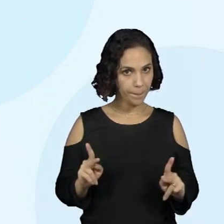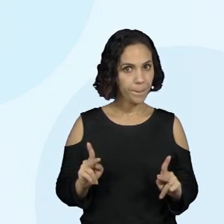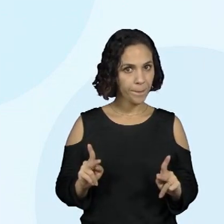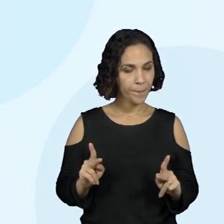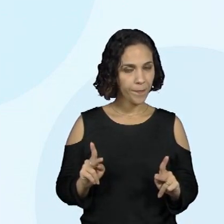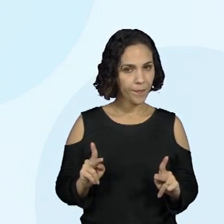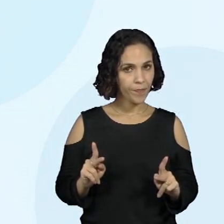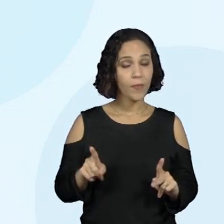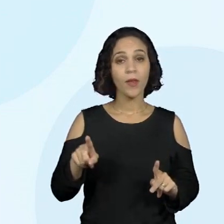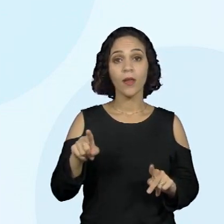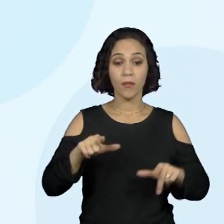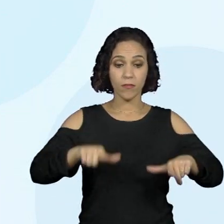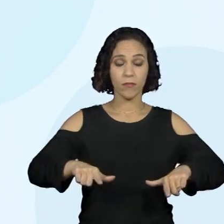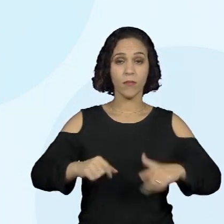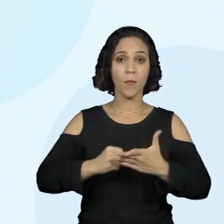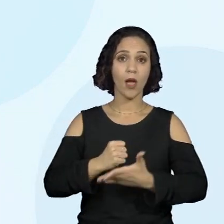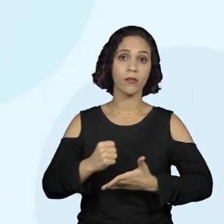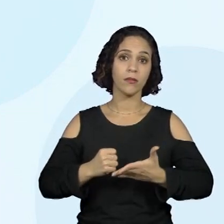e base